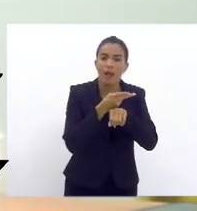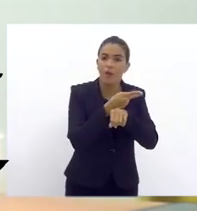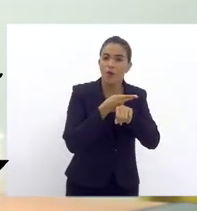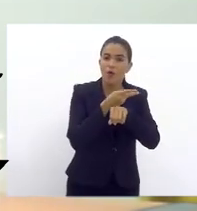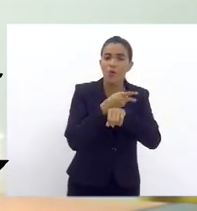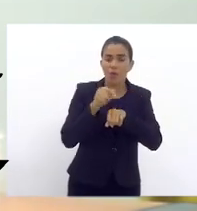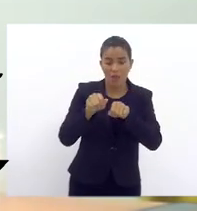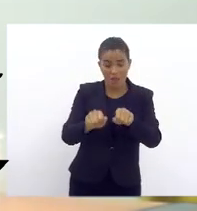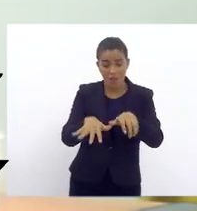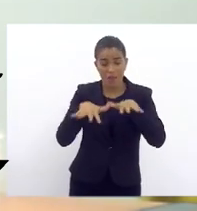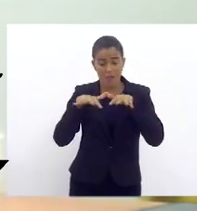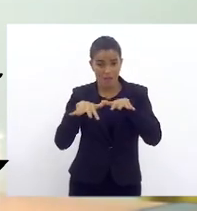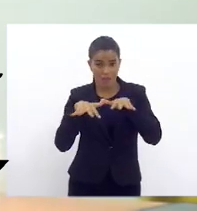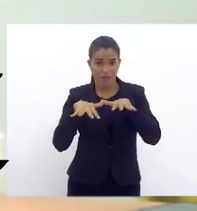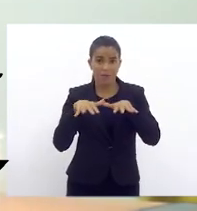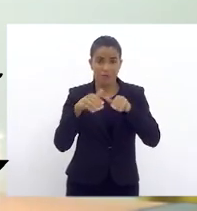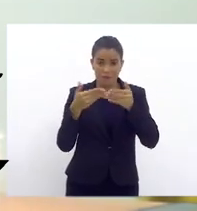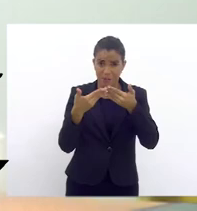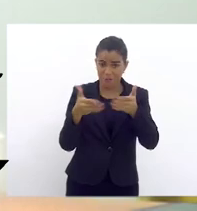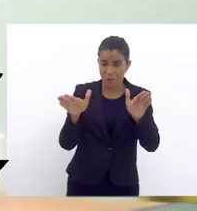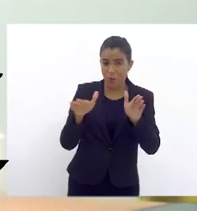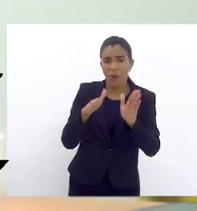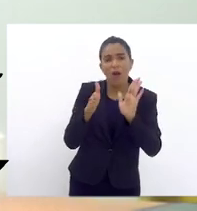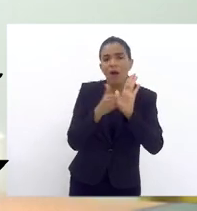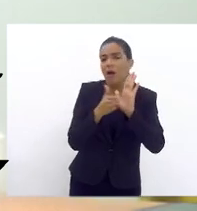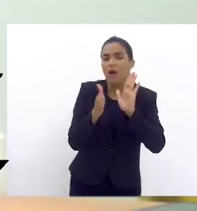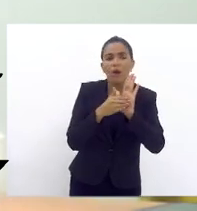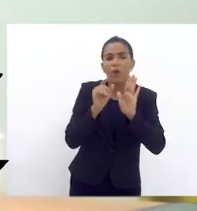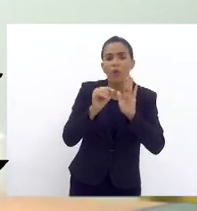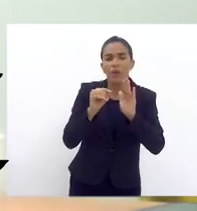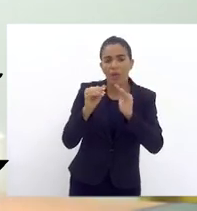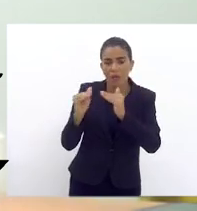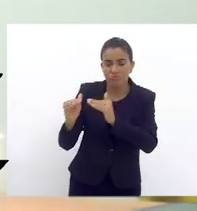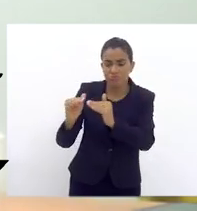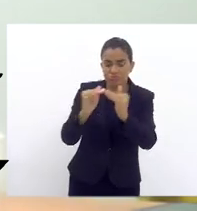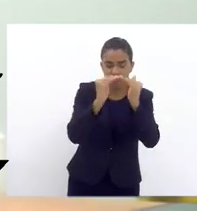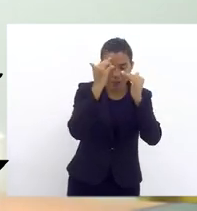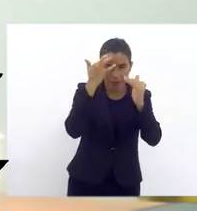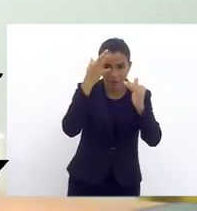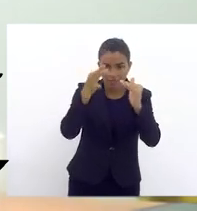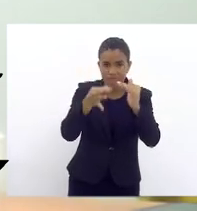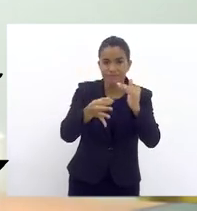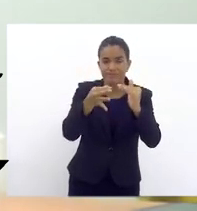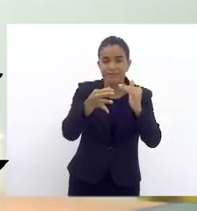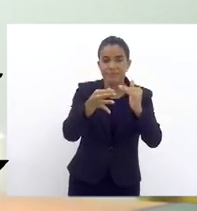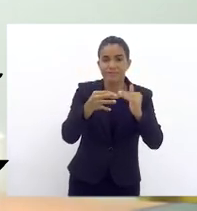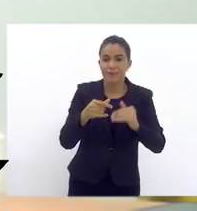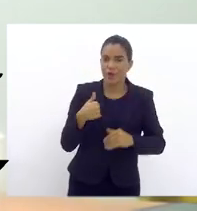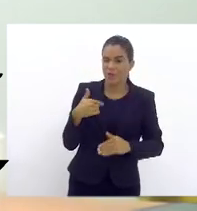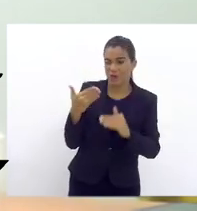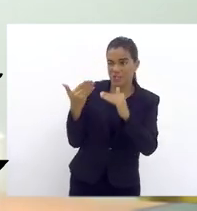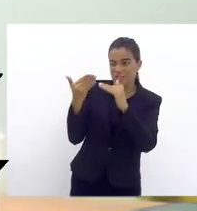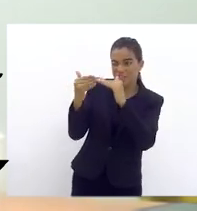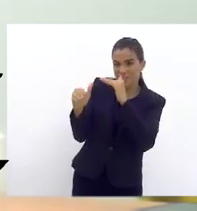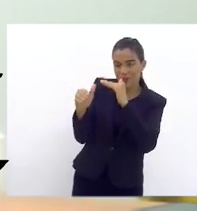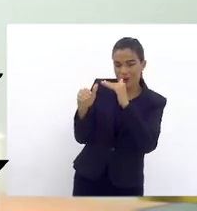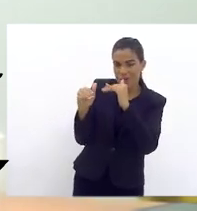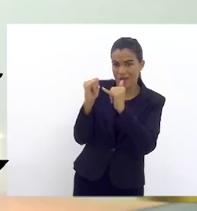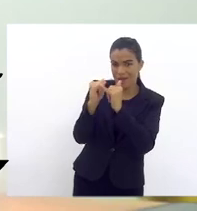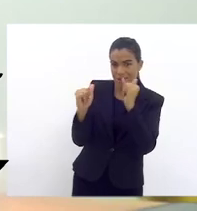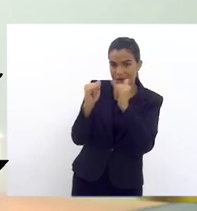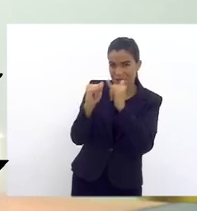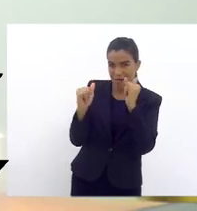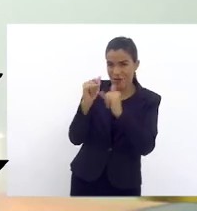audiência pública se propõe que a buscaram consenso eu vou discordar um pouquinho o